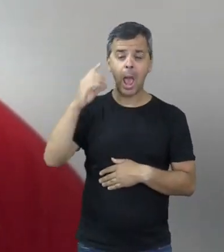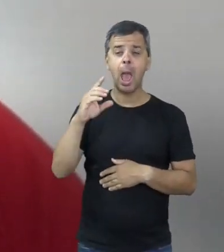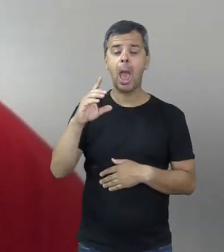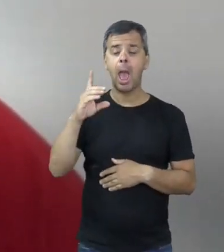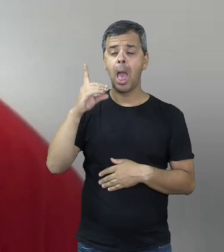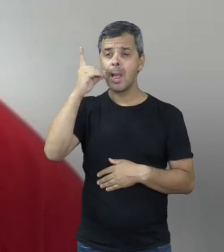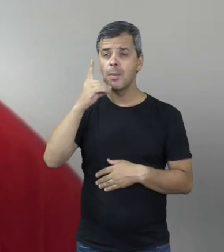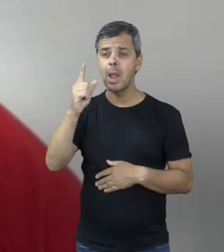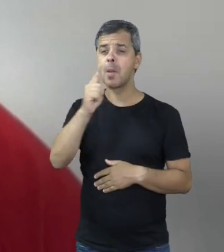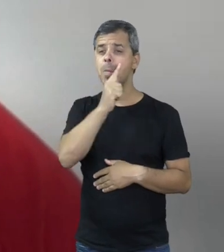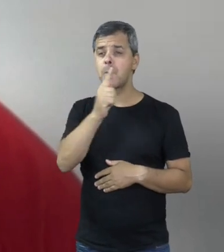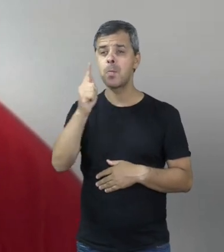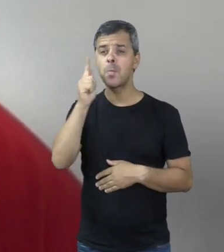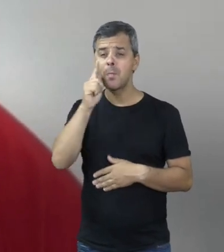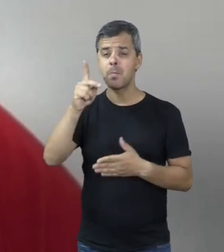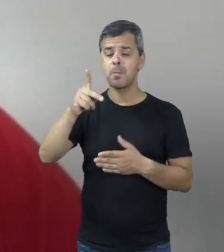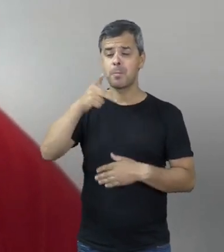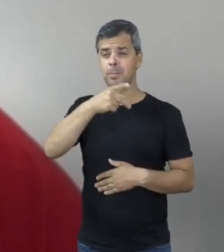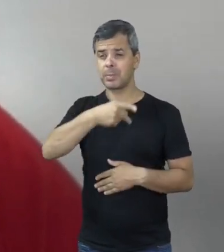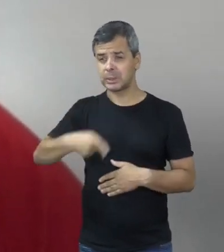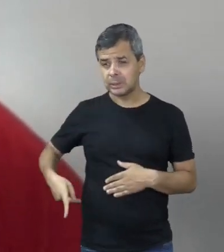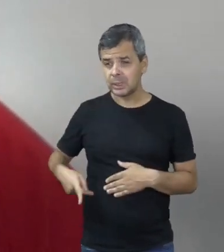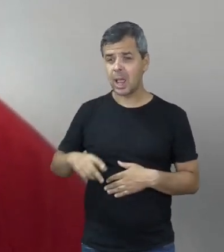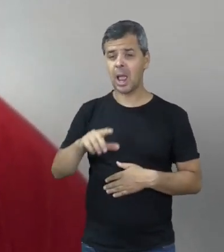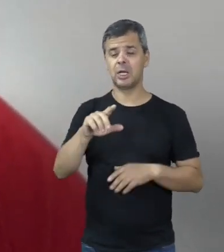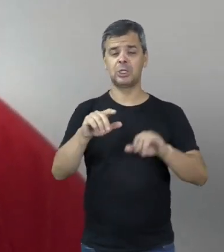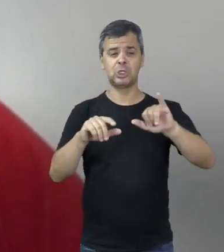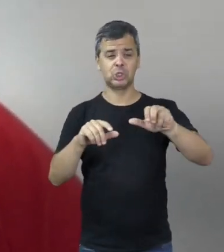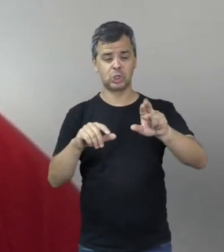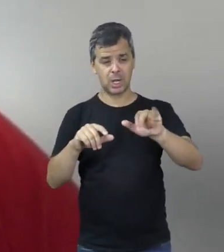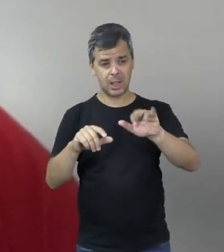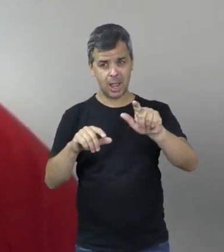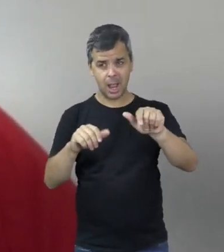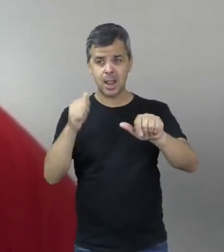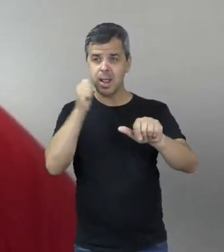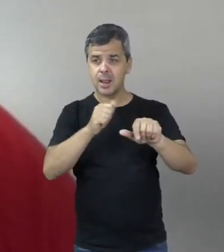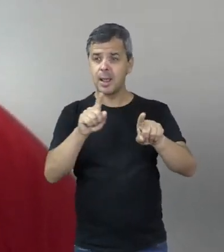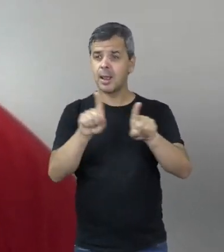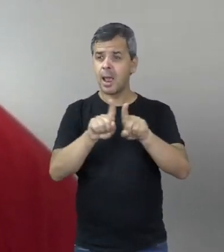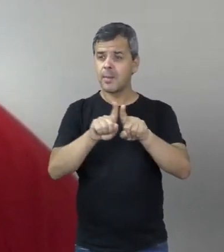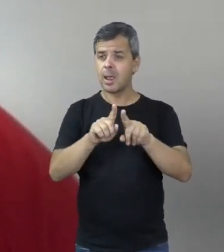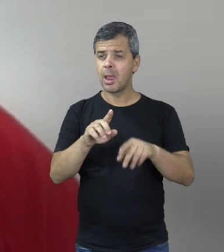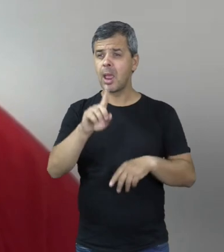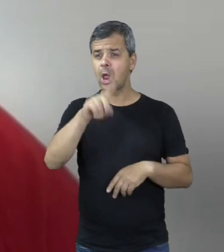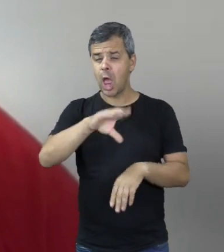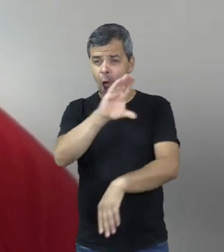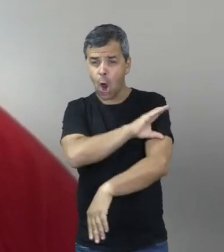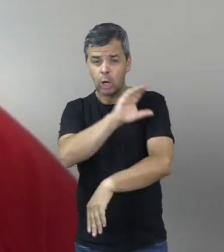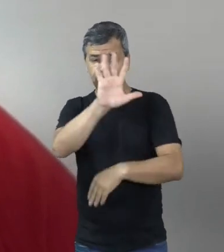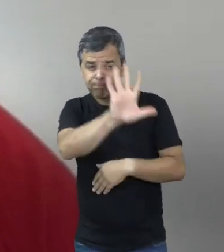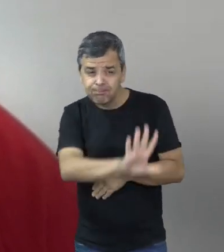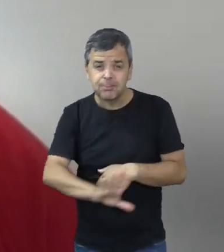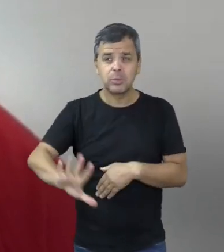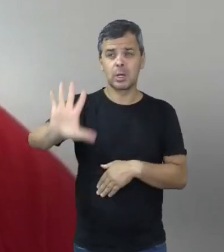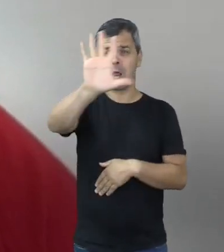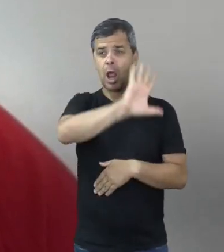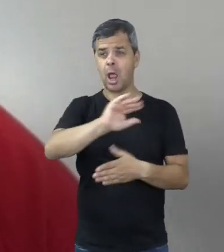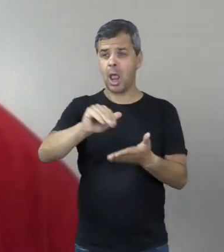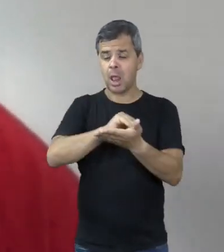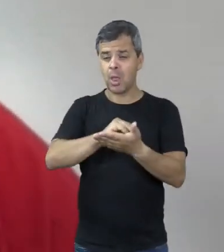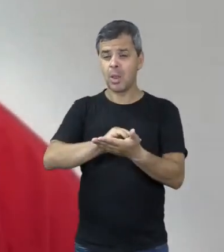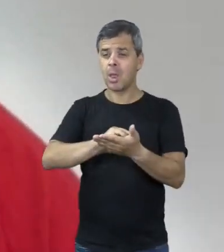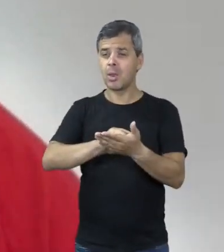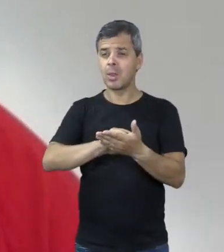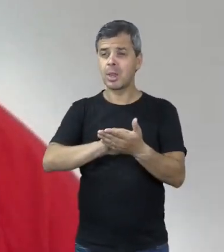federal Gleice Hoffmann, presidenta do partido, a Janaína, que é exatamente a coordenadora nacional aí do setorial